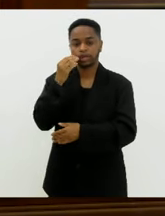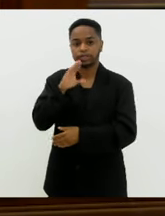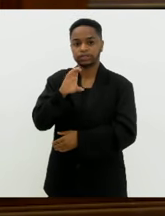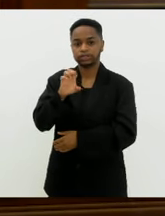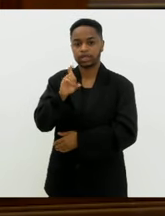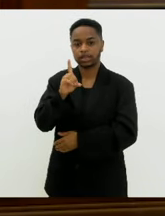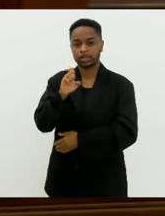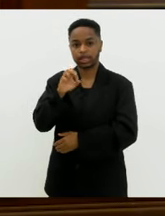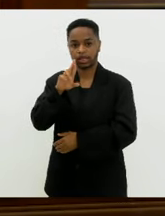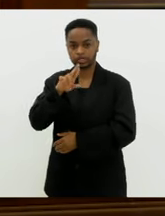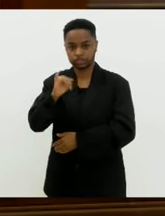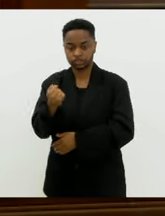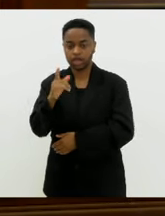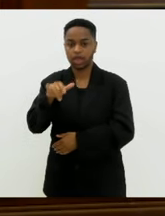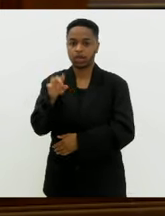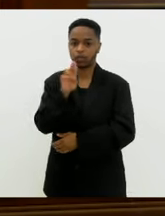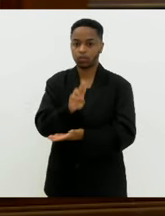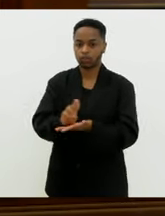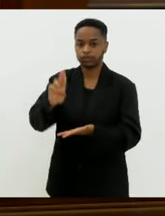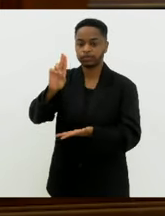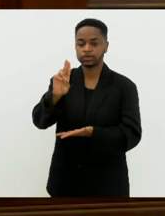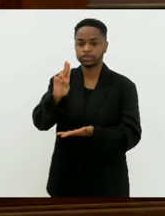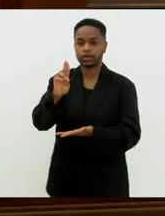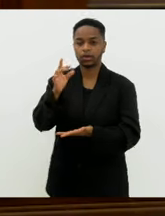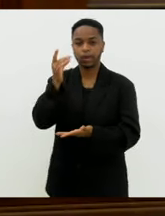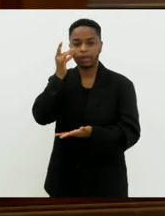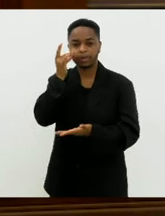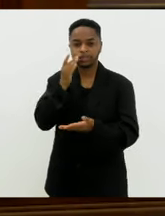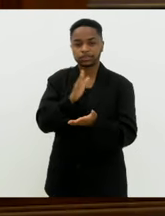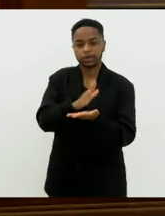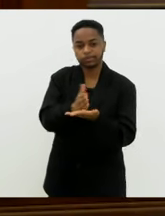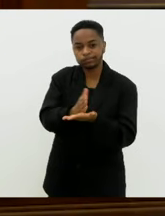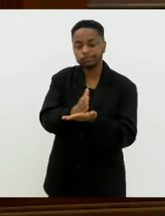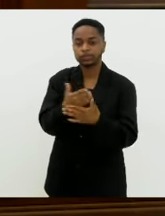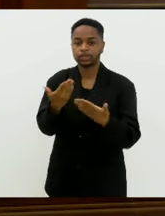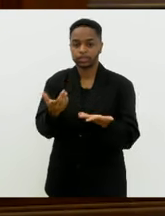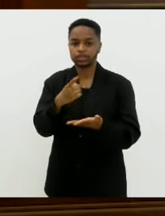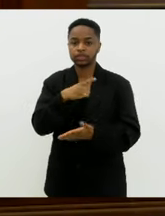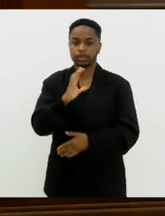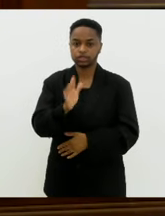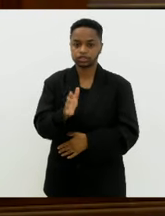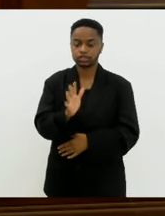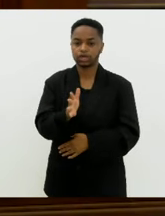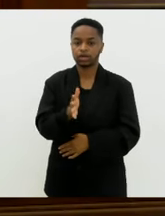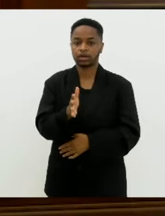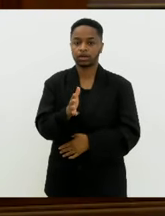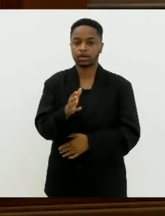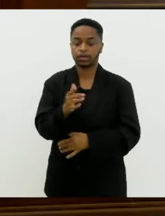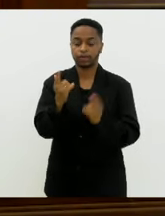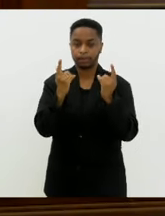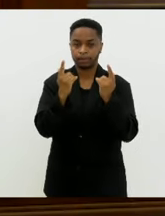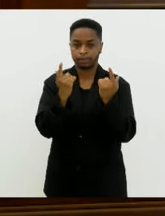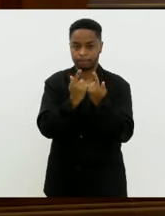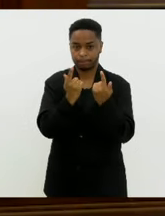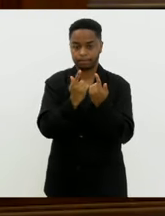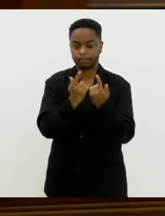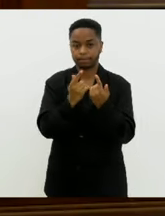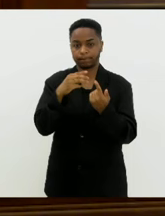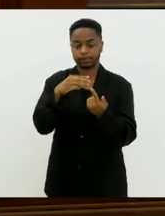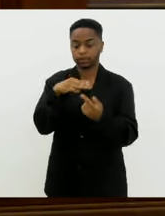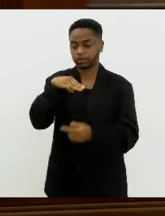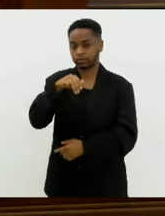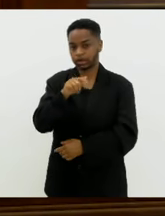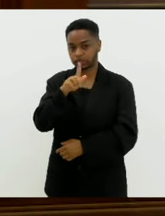uma universidade semipresencial. Nós já temos o campus em Magé. Eu tenho lutado com